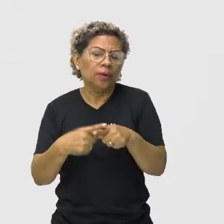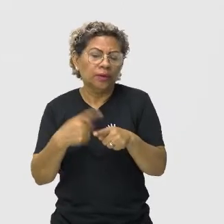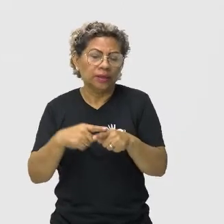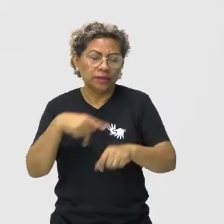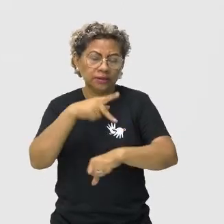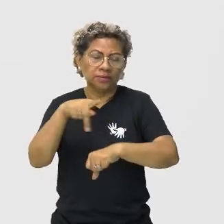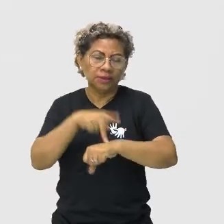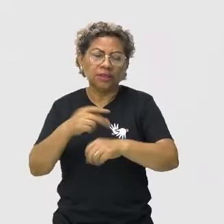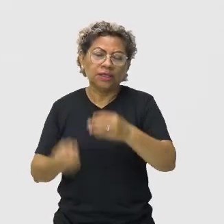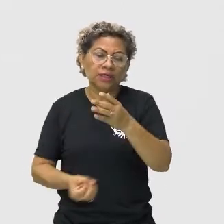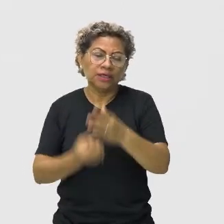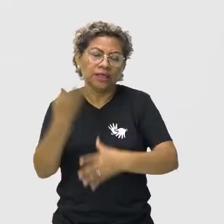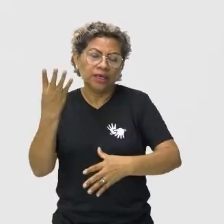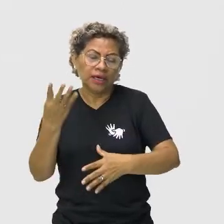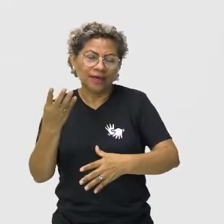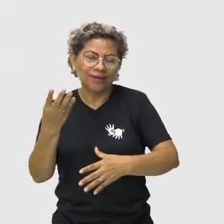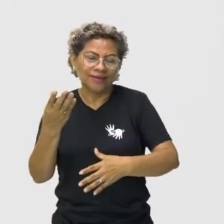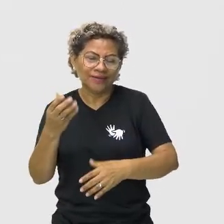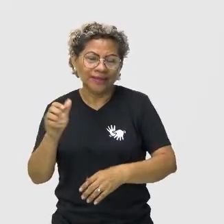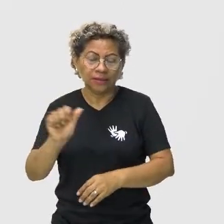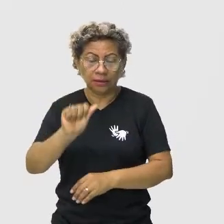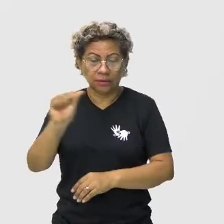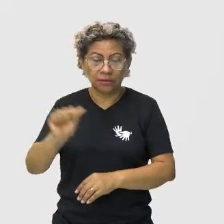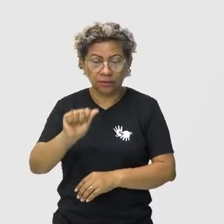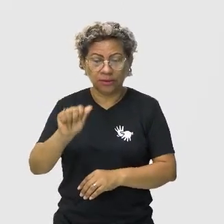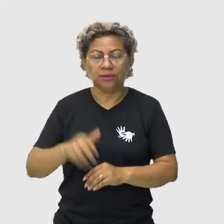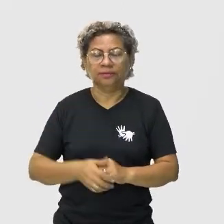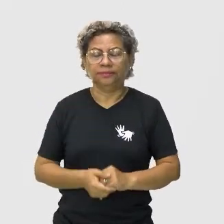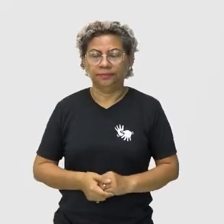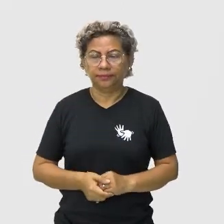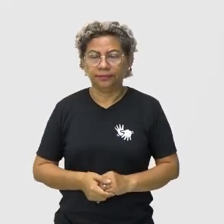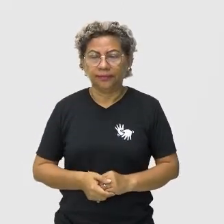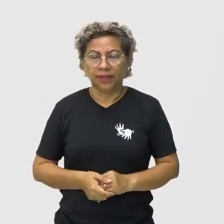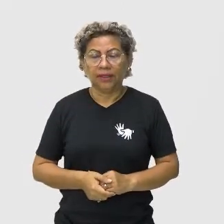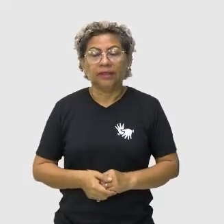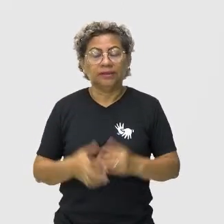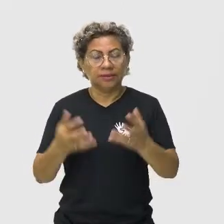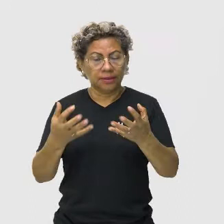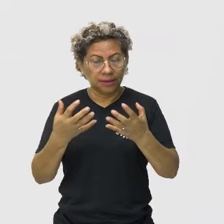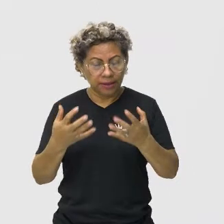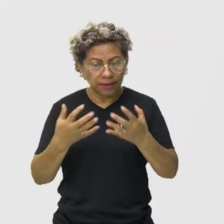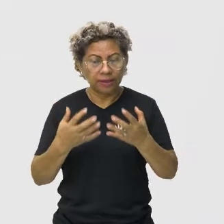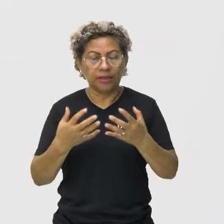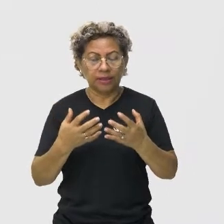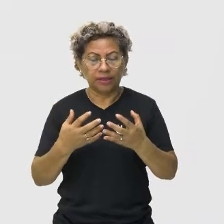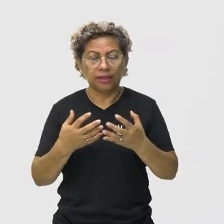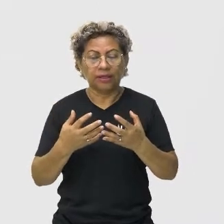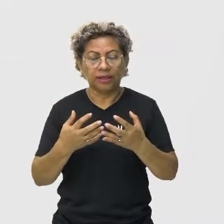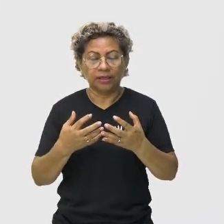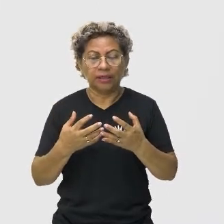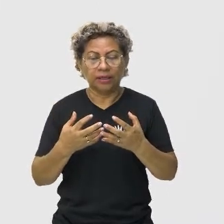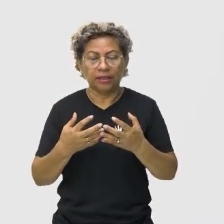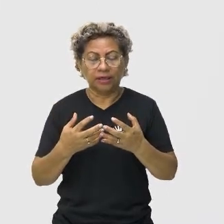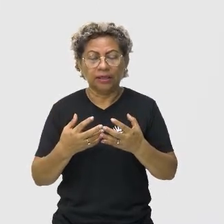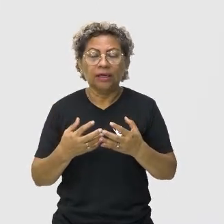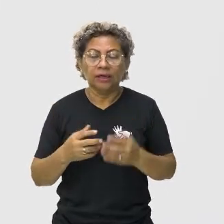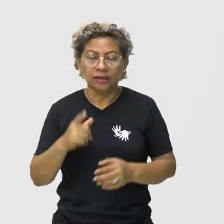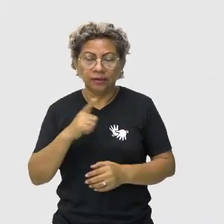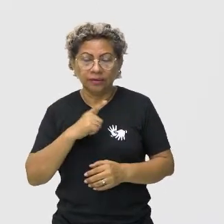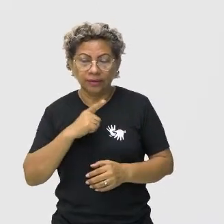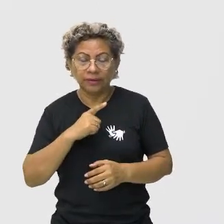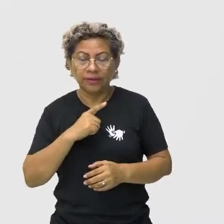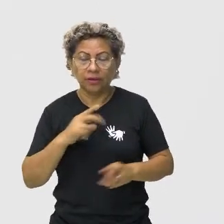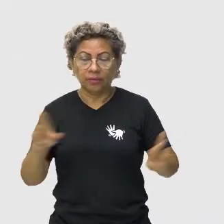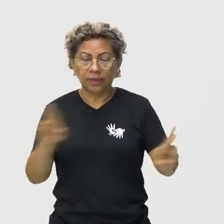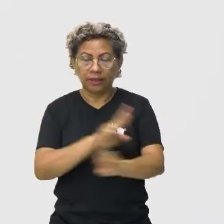né, essas associações? Eles queriam o quê? Estabelecer relações econômicas entre si,